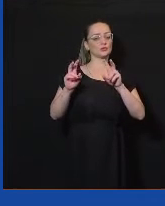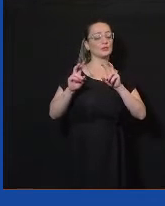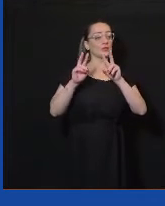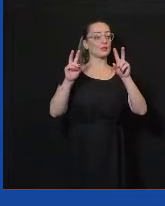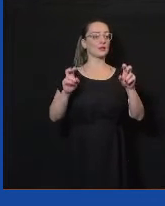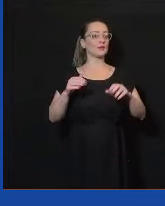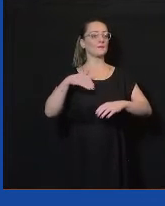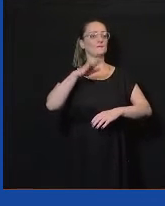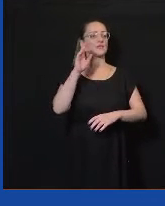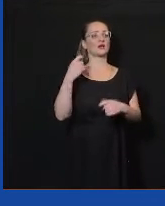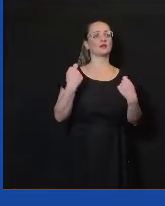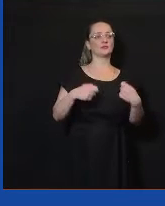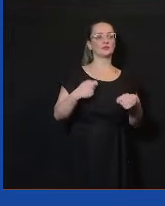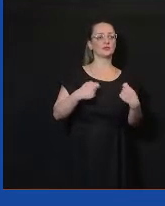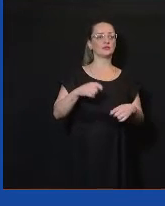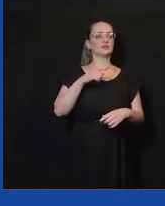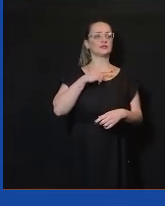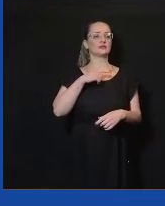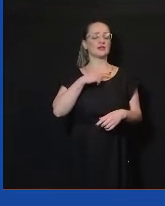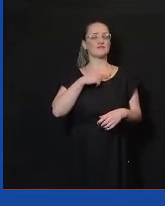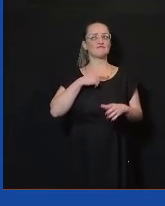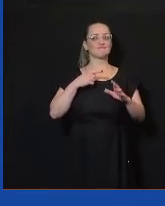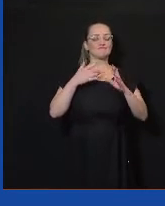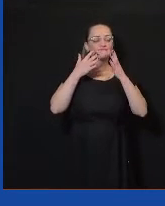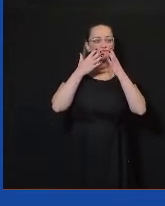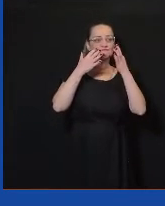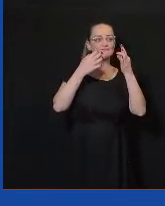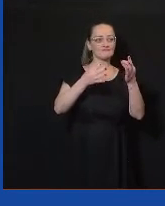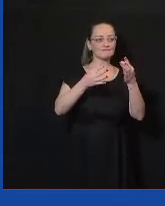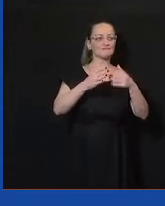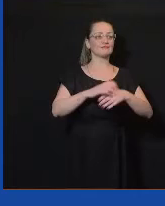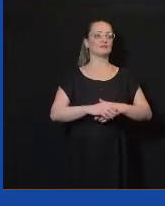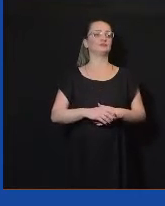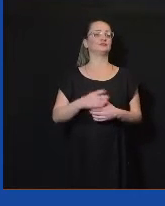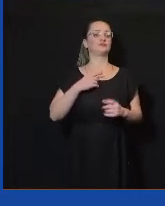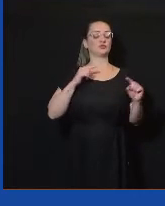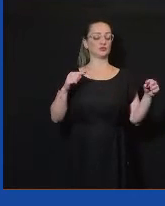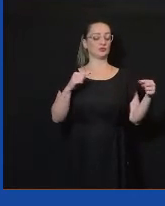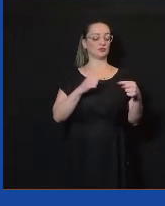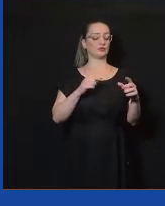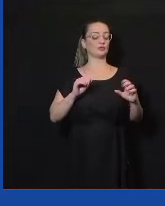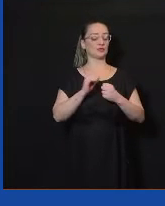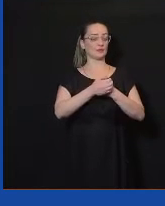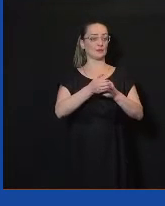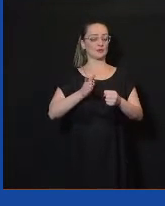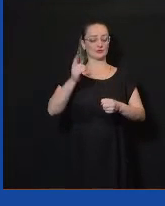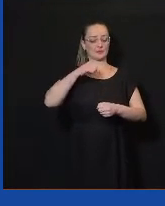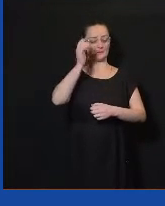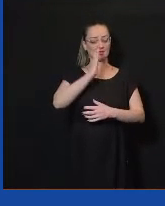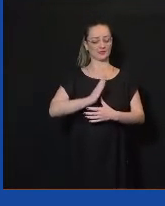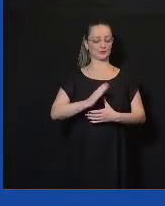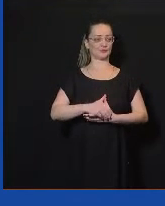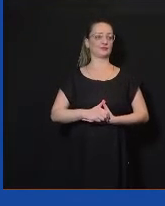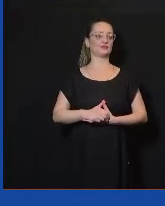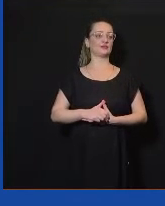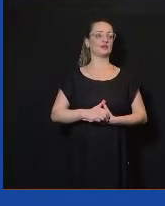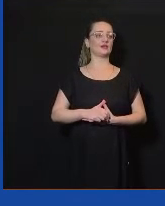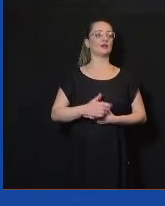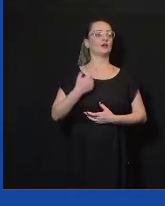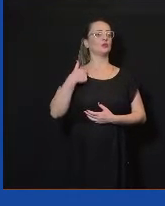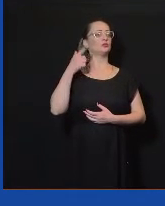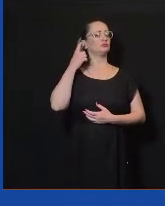vez mais ter luz e atenção quando a gente está falando sobre os desafios para a democracia no Brasil, né? Então a gente falou, a gente escutou